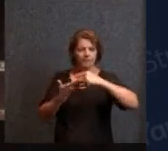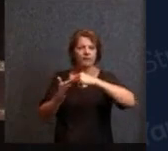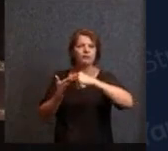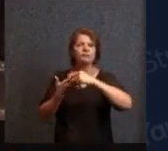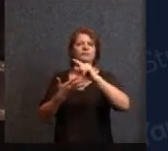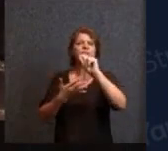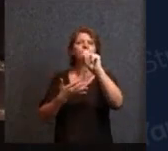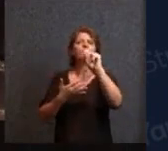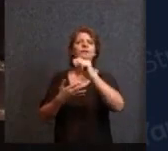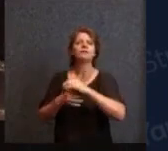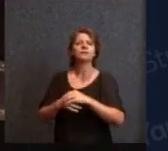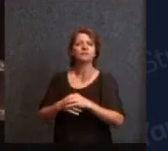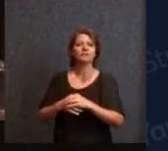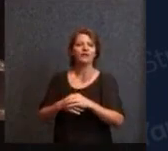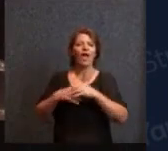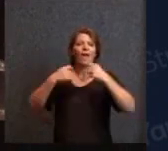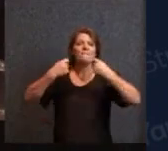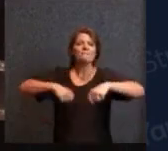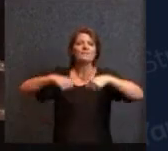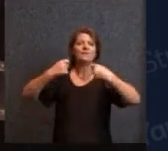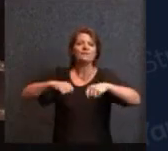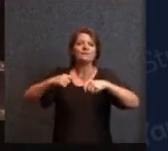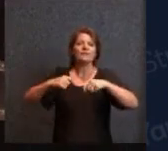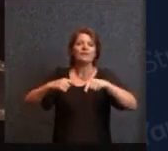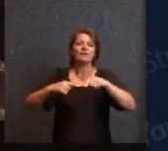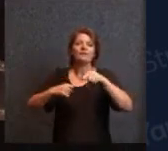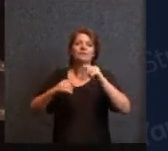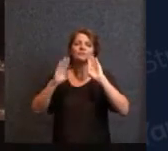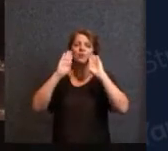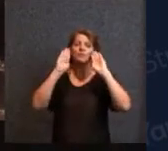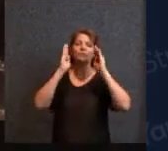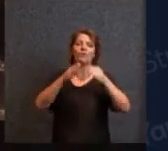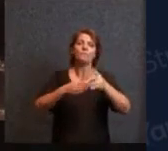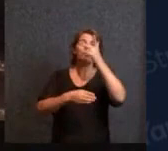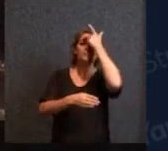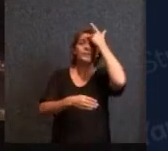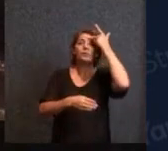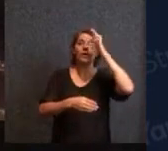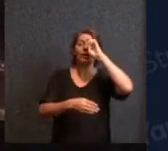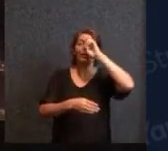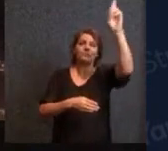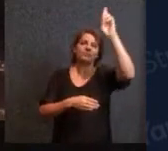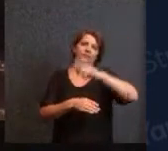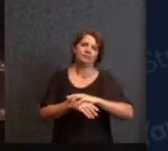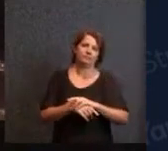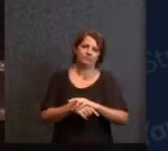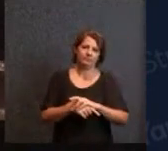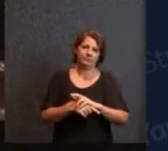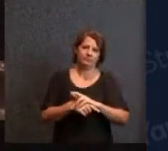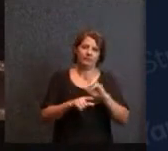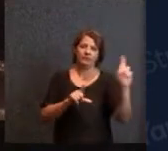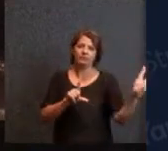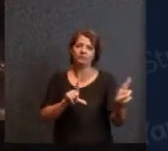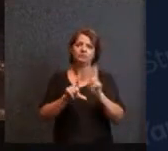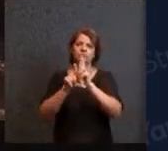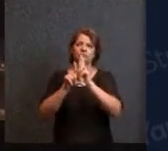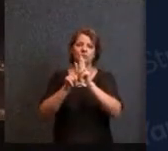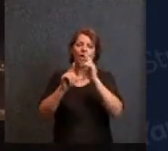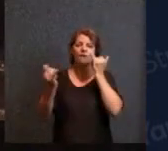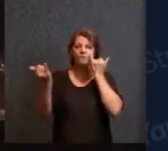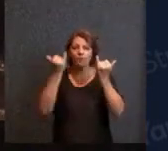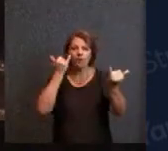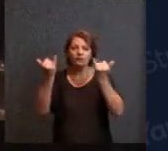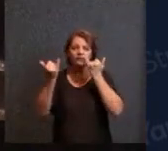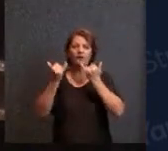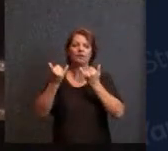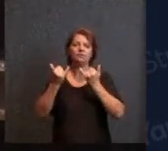coisa, as informações precisam chegar em quem resolve, né? Então, é preciso que essas informações sejam